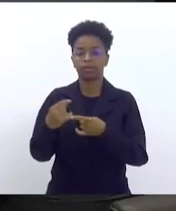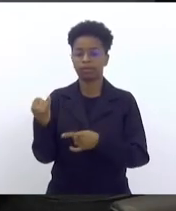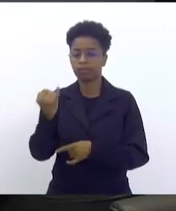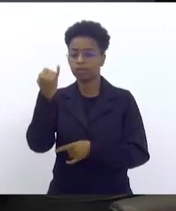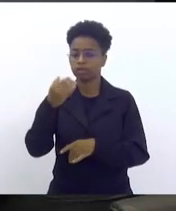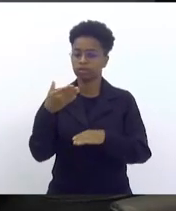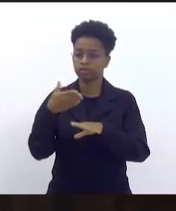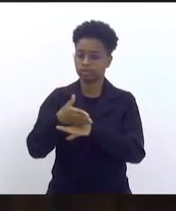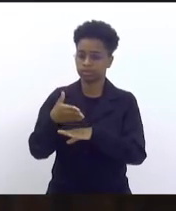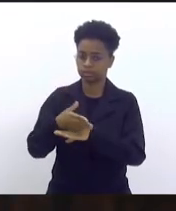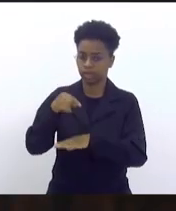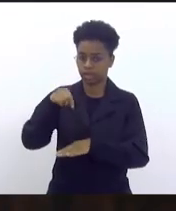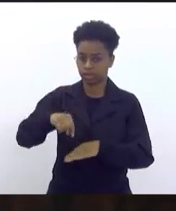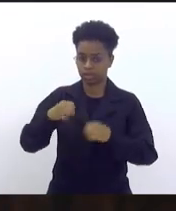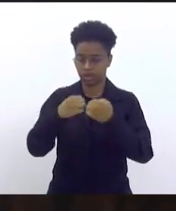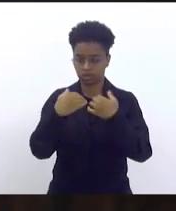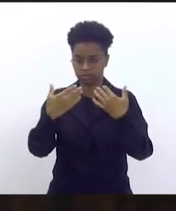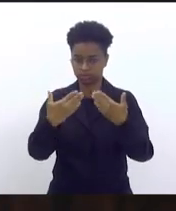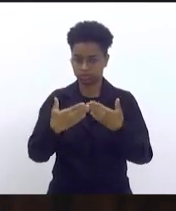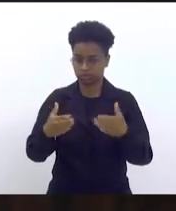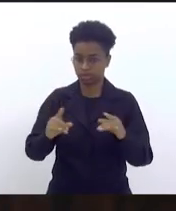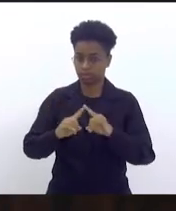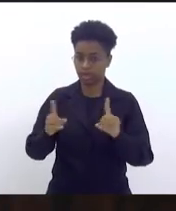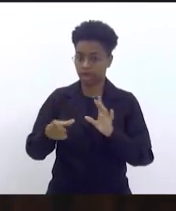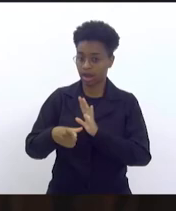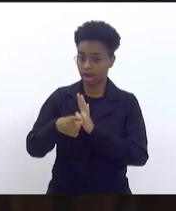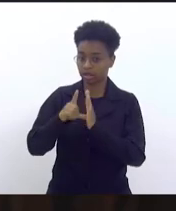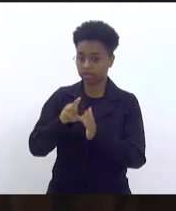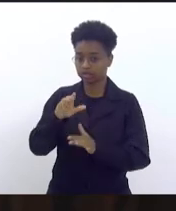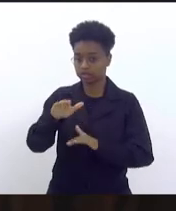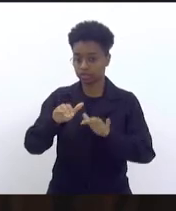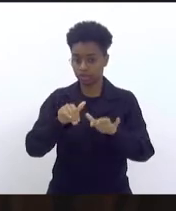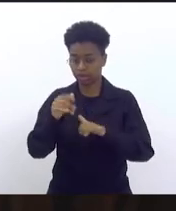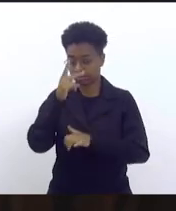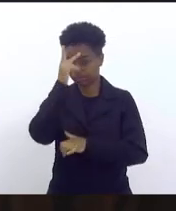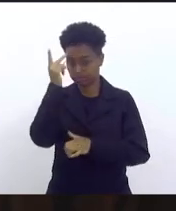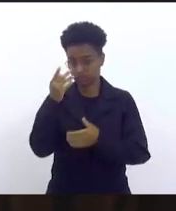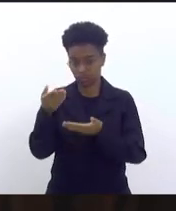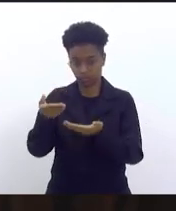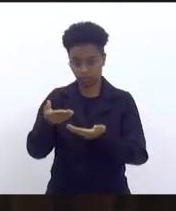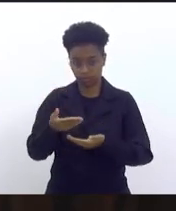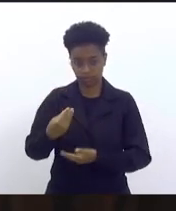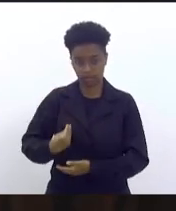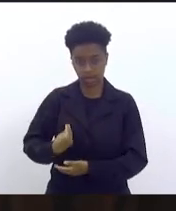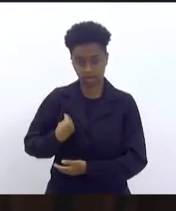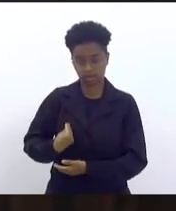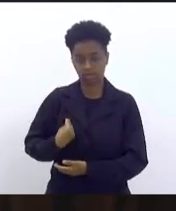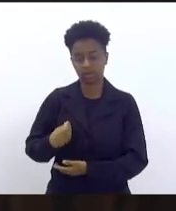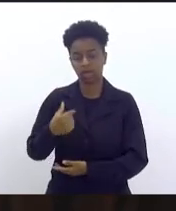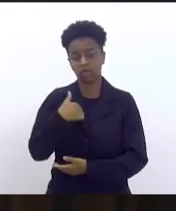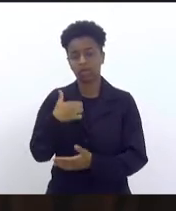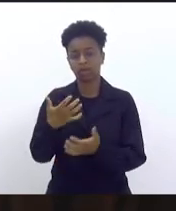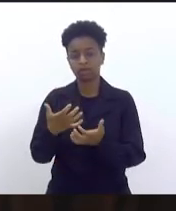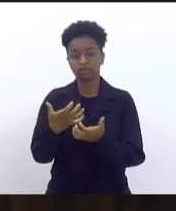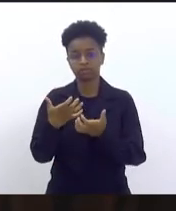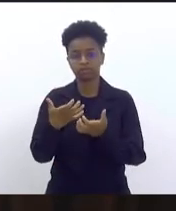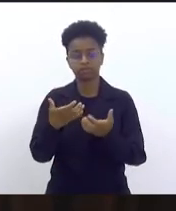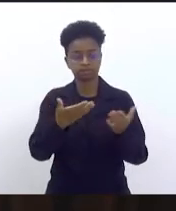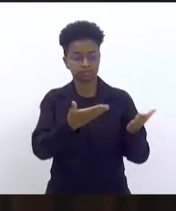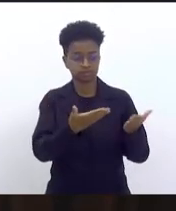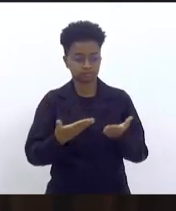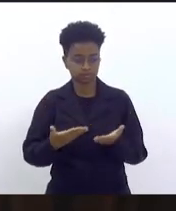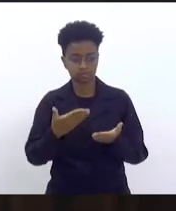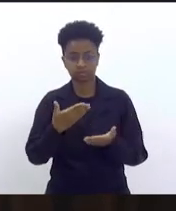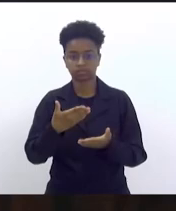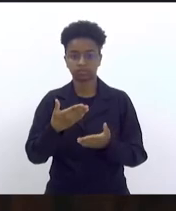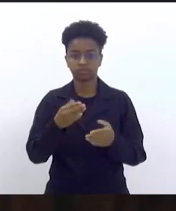mas antes de passar a palavra para os nossos convidados que aqui se fazem presentes quero aqui passar a palavra para os meus